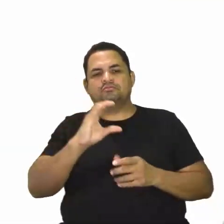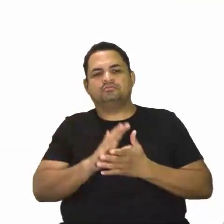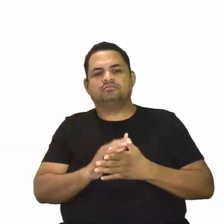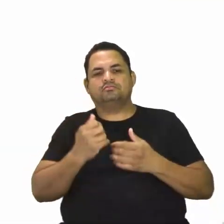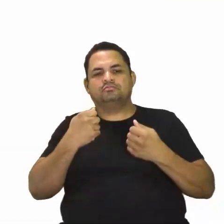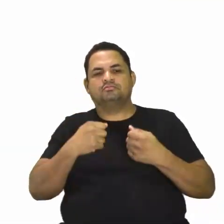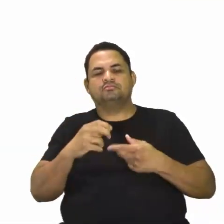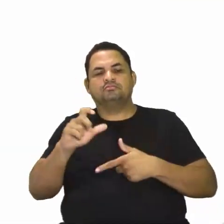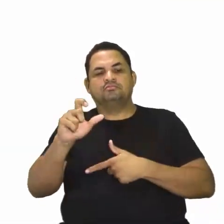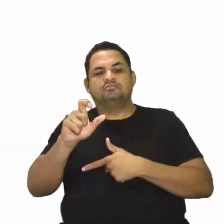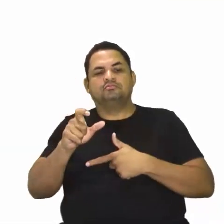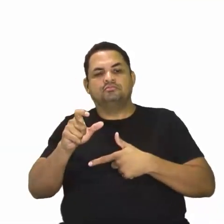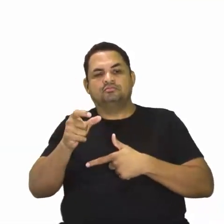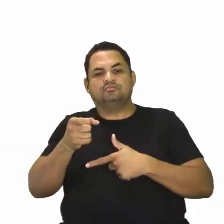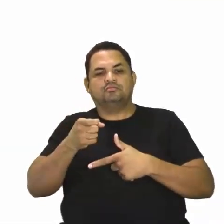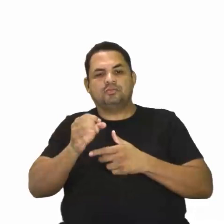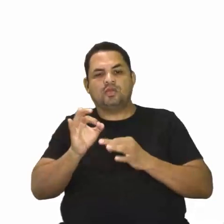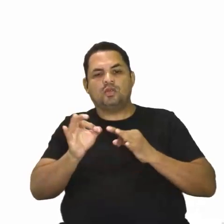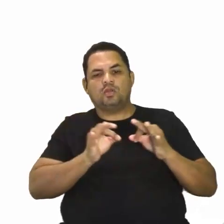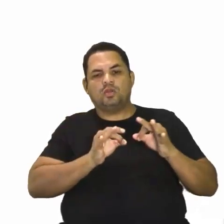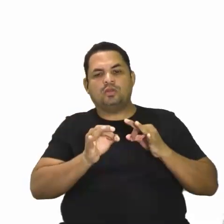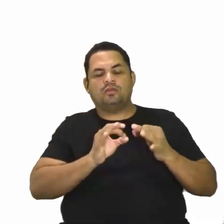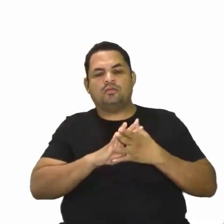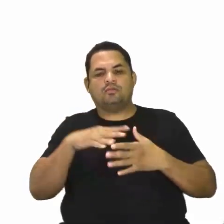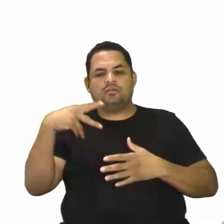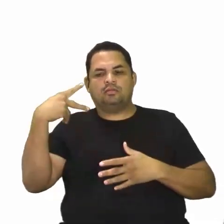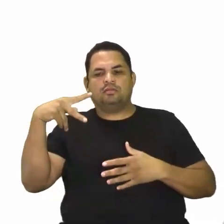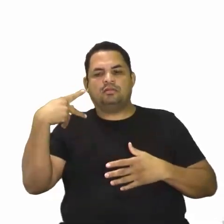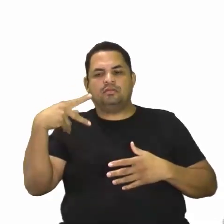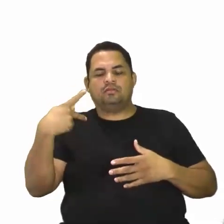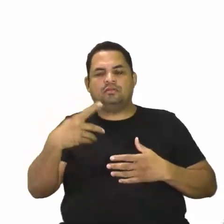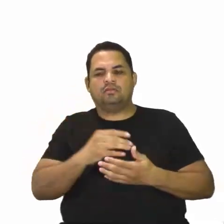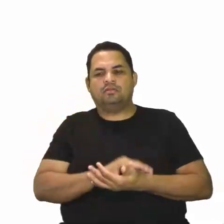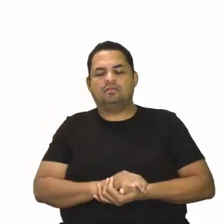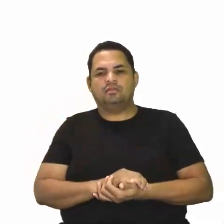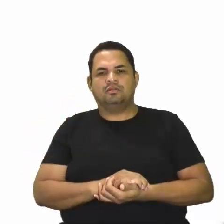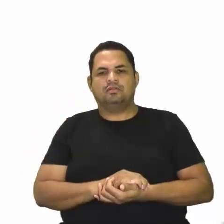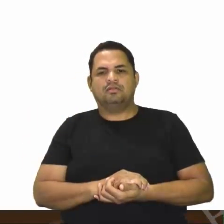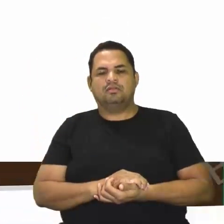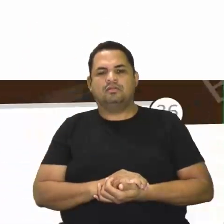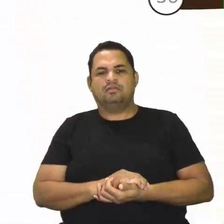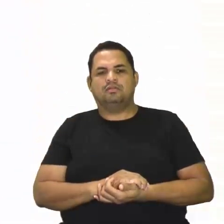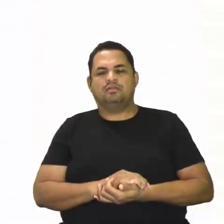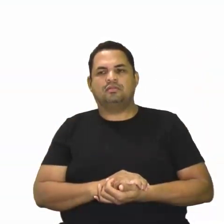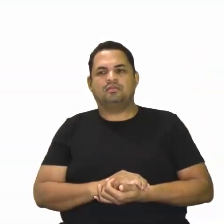O Poder Executivo organizado em formato parlamentarista.